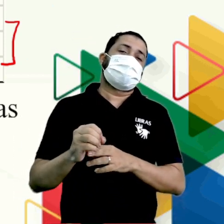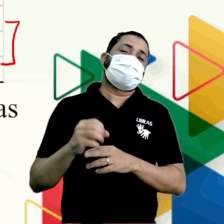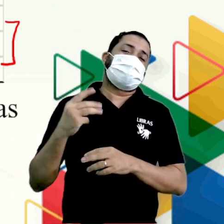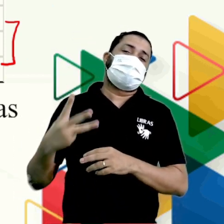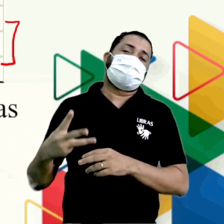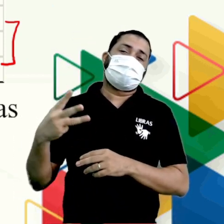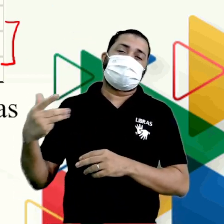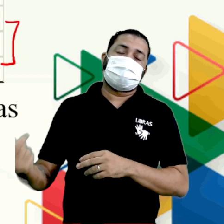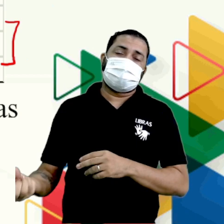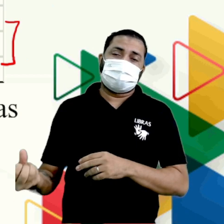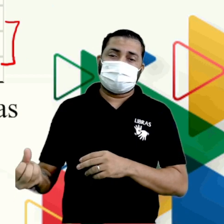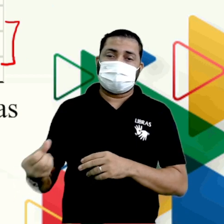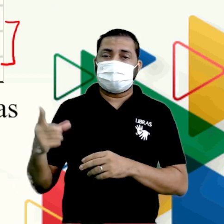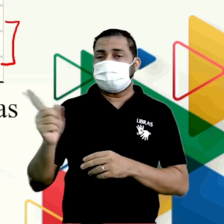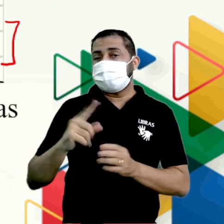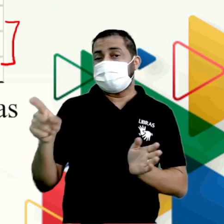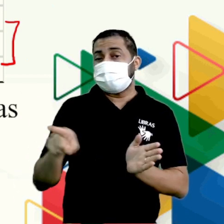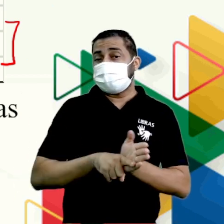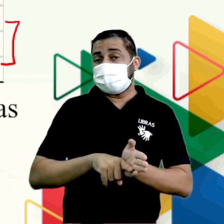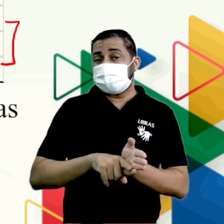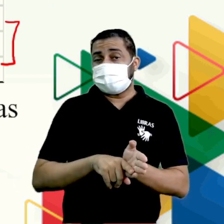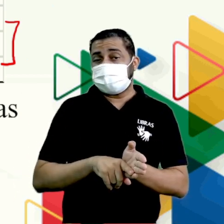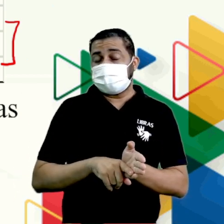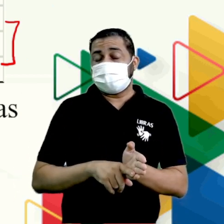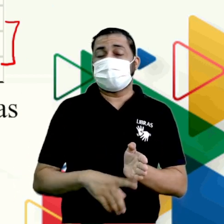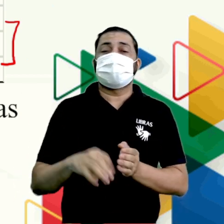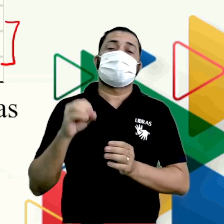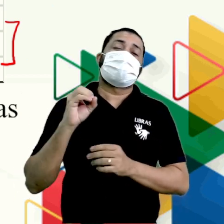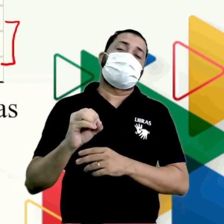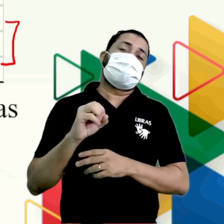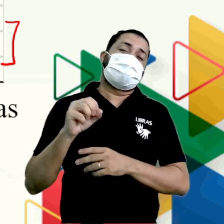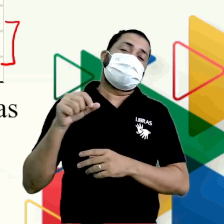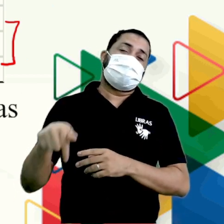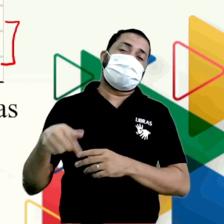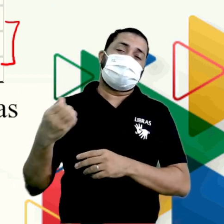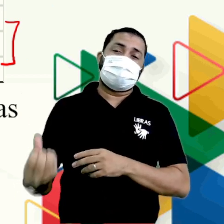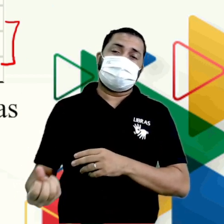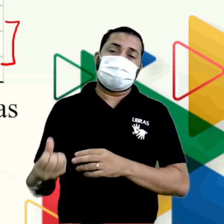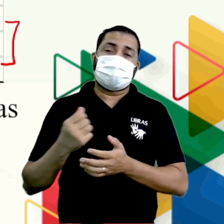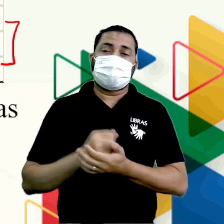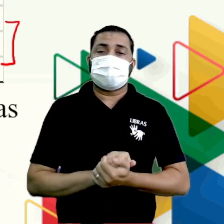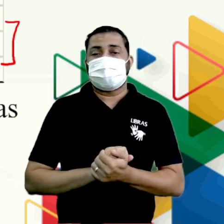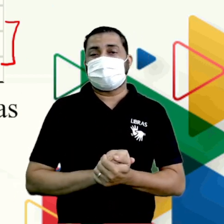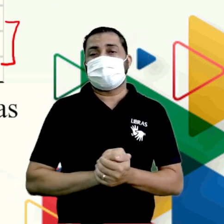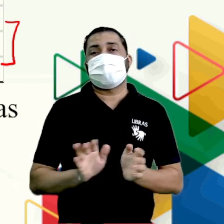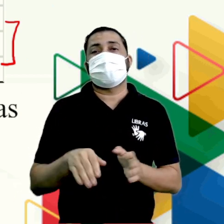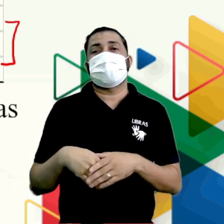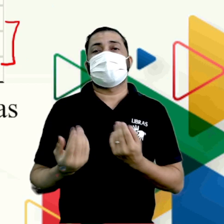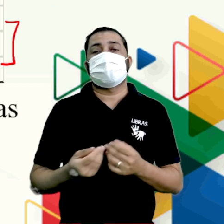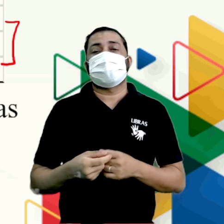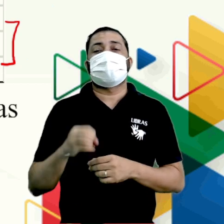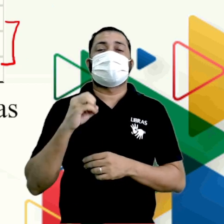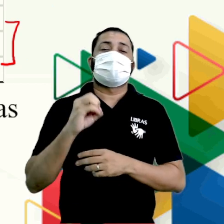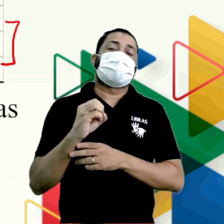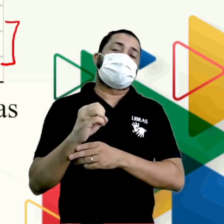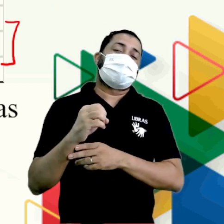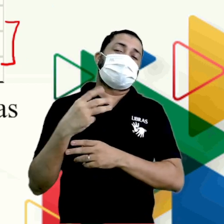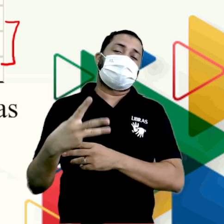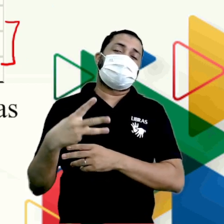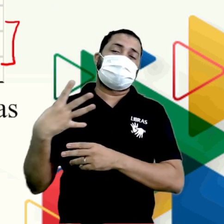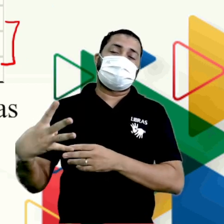0,76. Não, aqui é menos 0,76, tá? Então fica ligado aí o sinal. Então, como é 0,34,